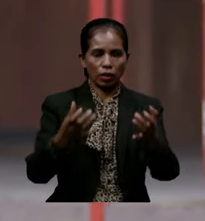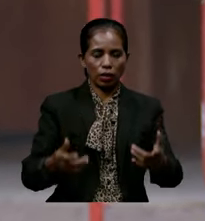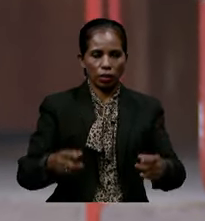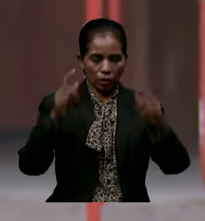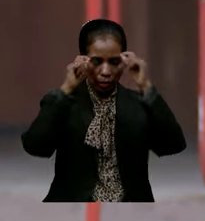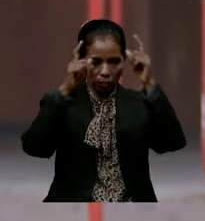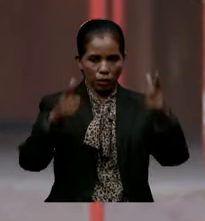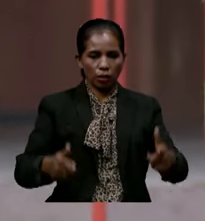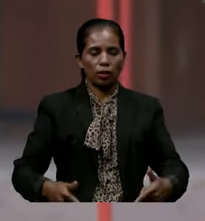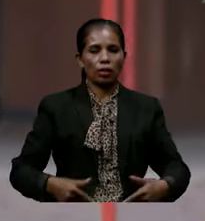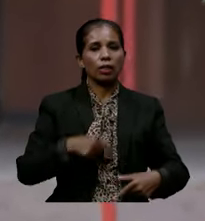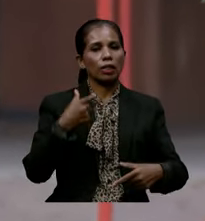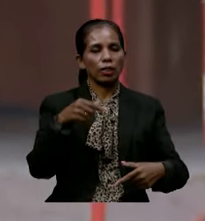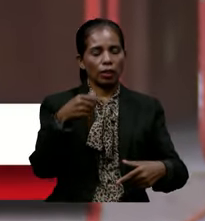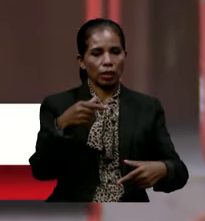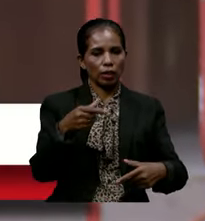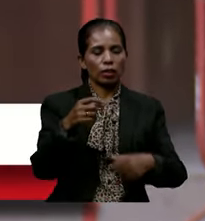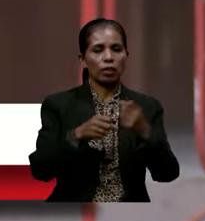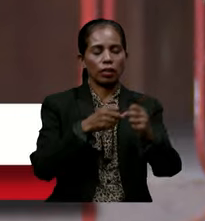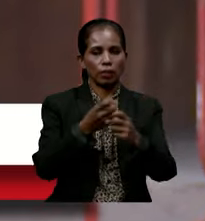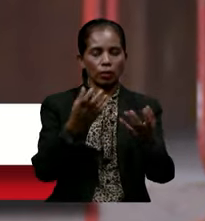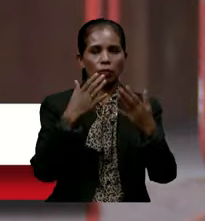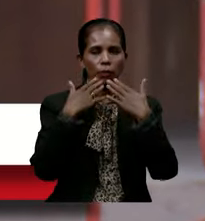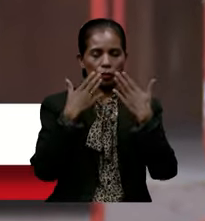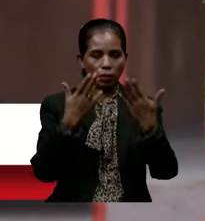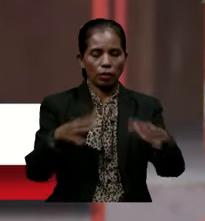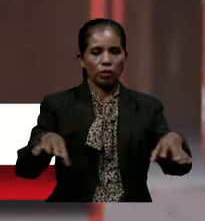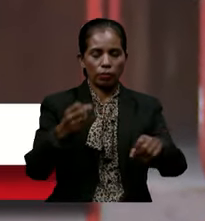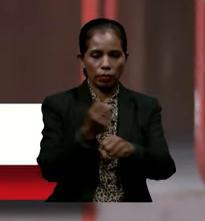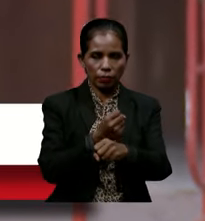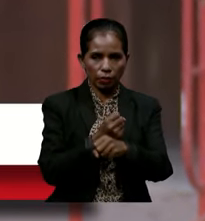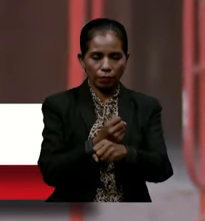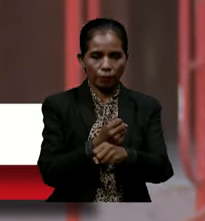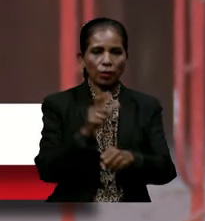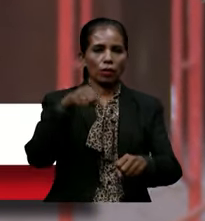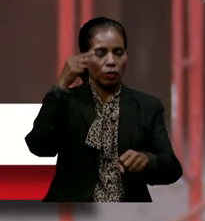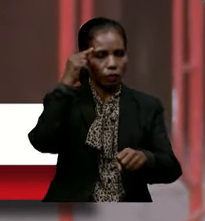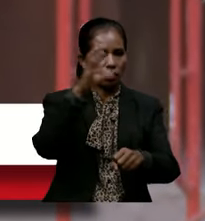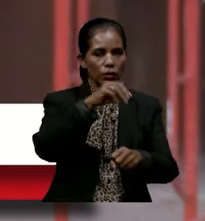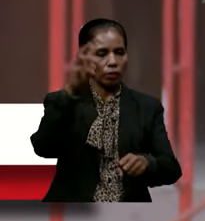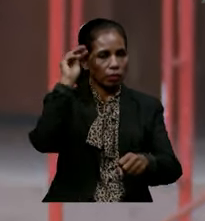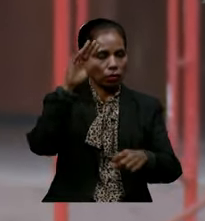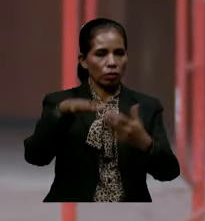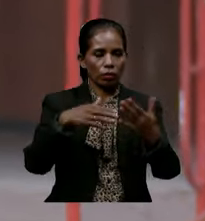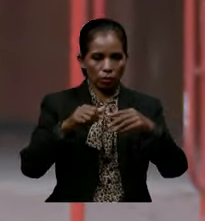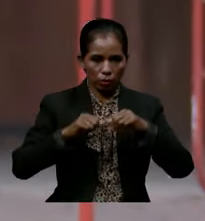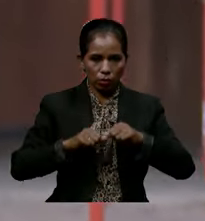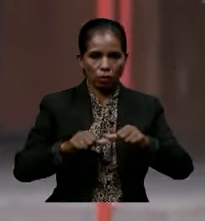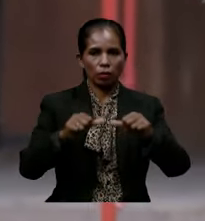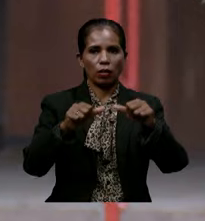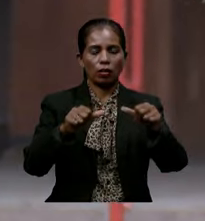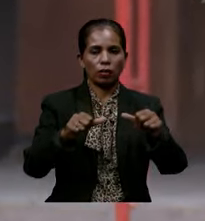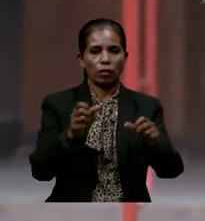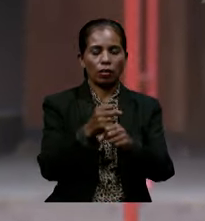mata inan tom. Itu ne agrade terus bayi esports. Governo, minister nia, kodi continua